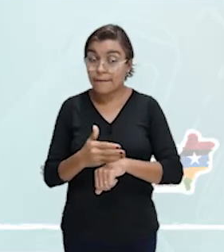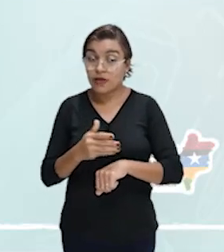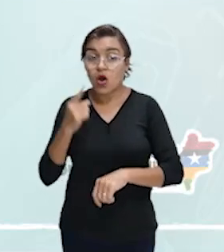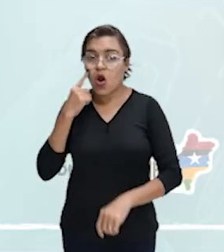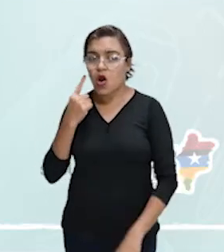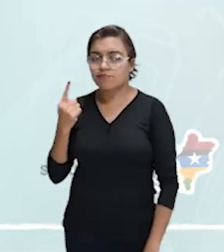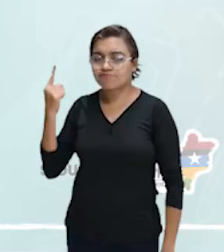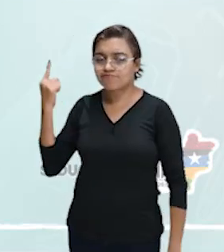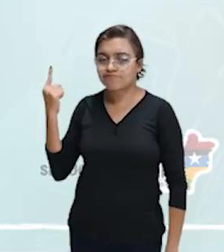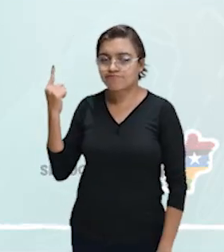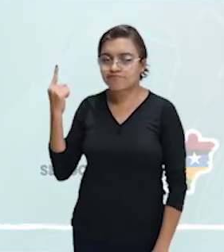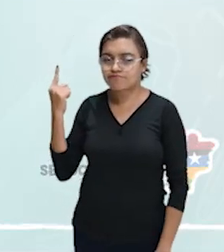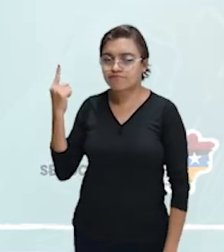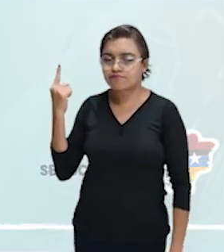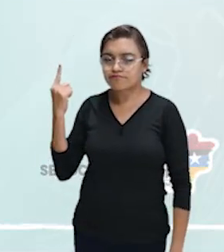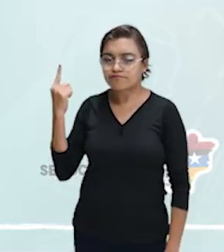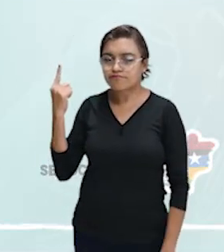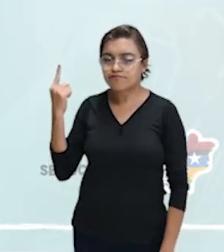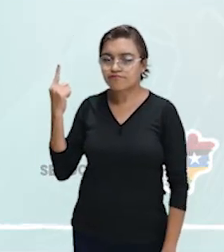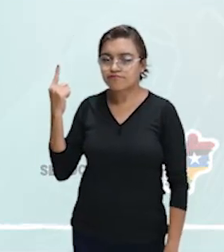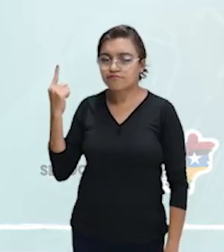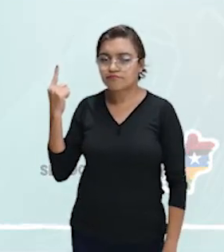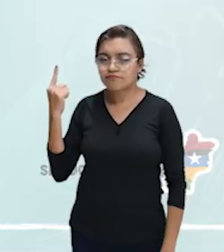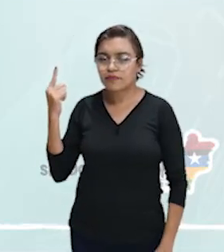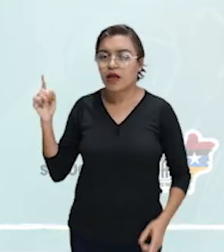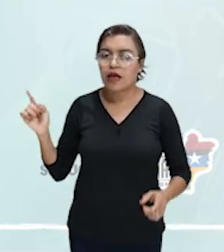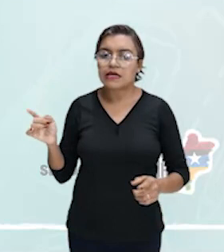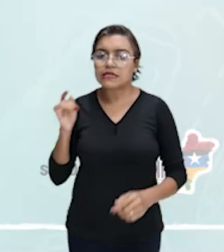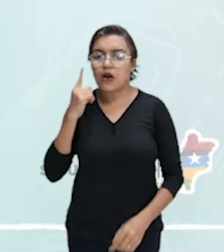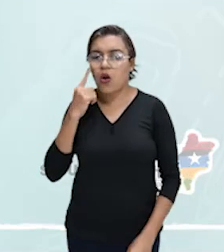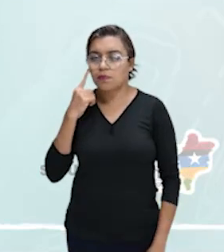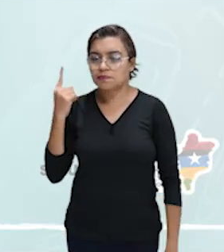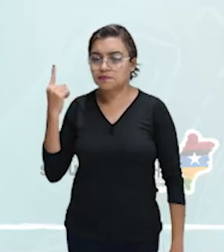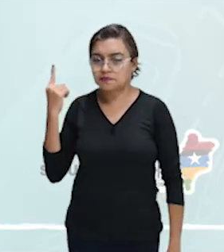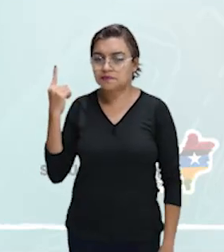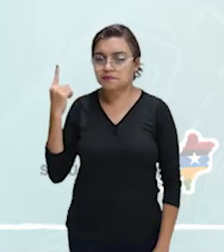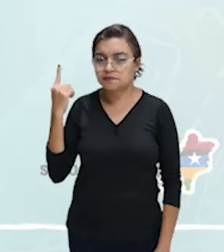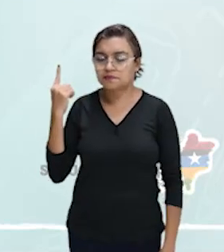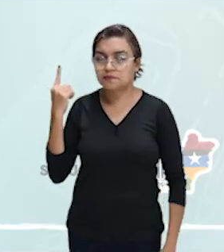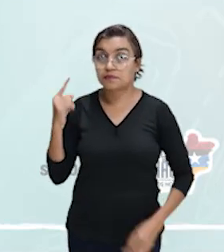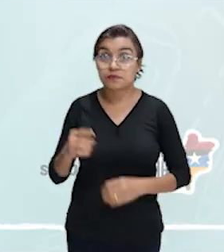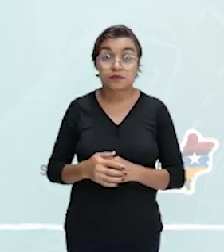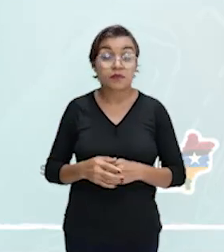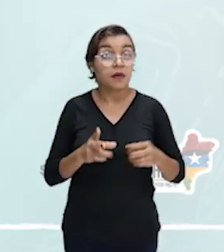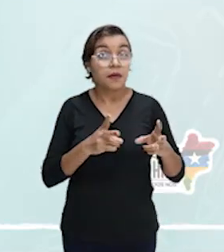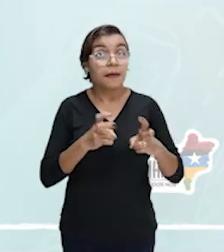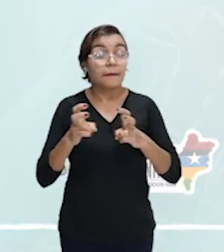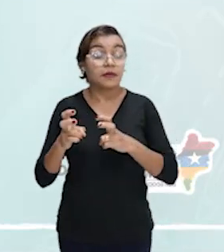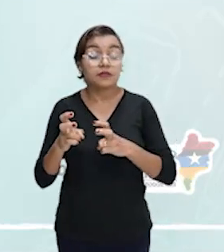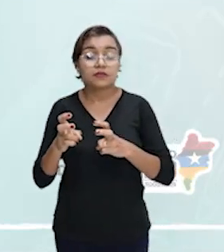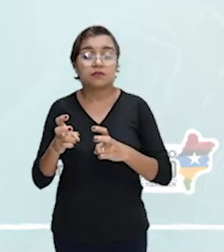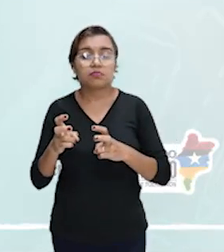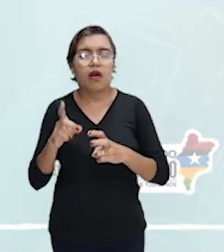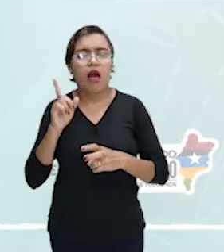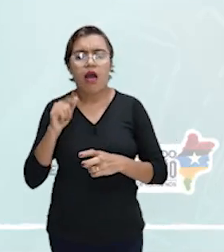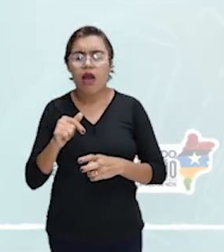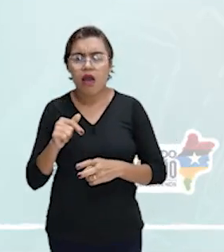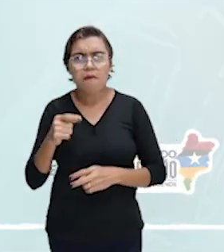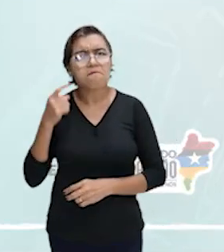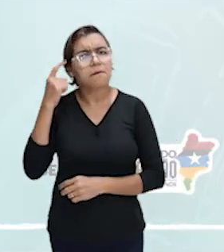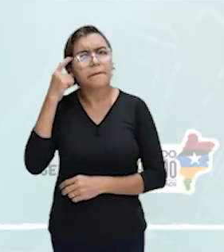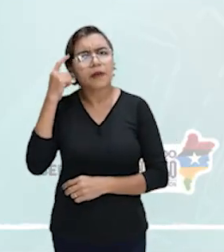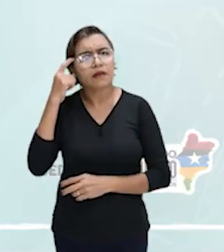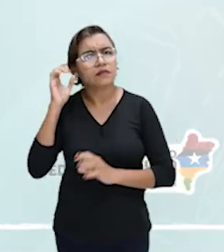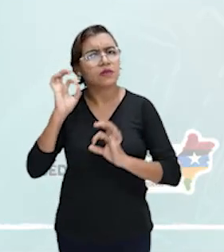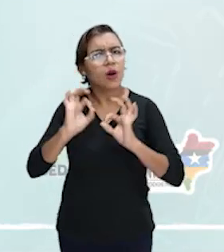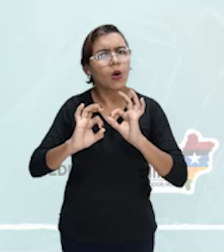elaboração de um programa de treinamento e a principal ferramenta a ser utilizada. Percebam que tudo é muito bem pensado.